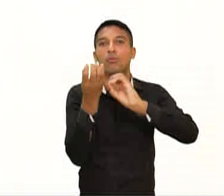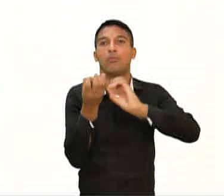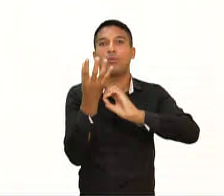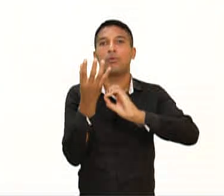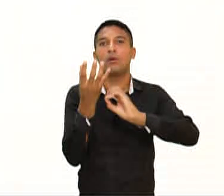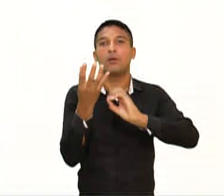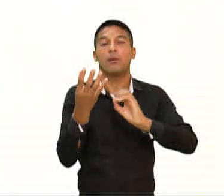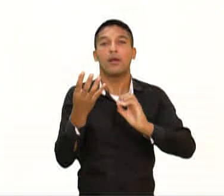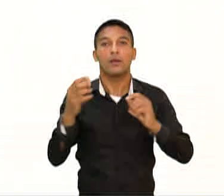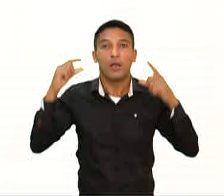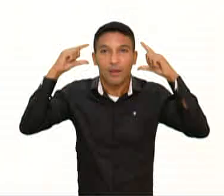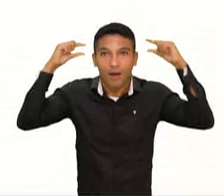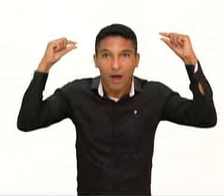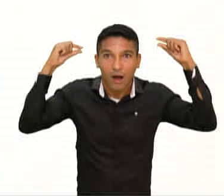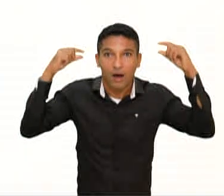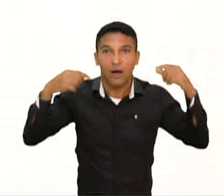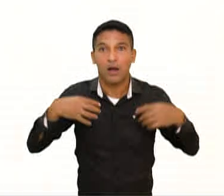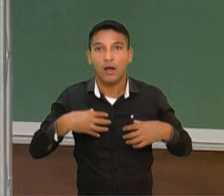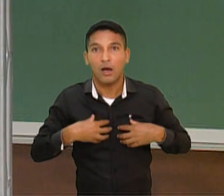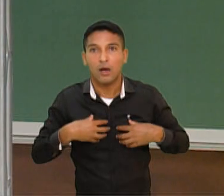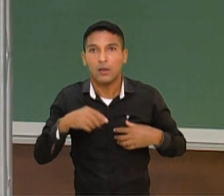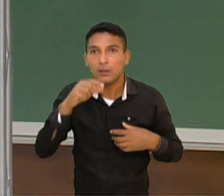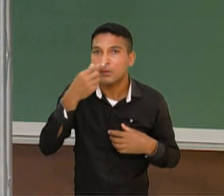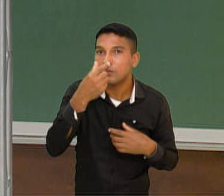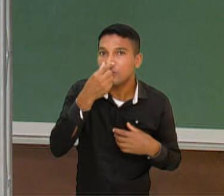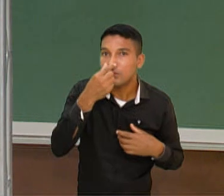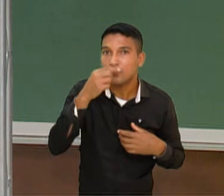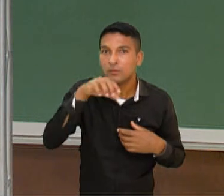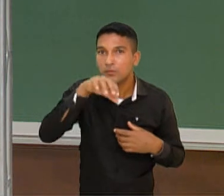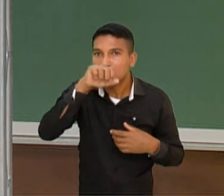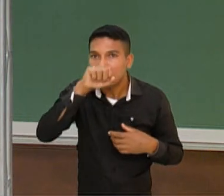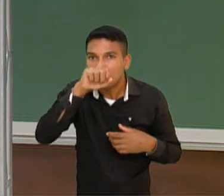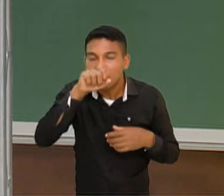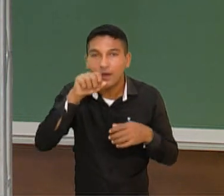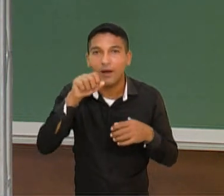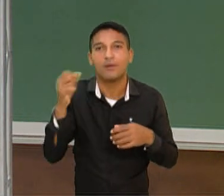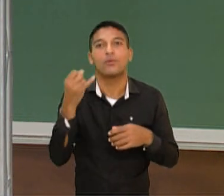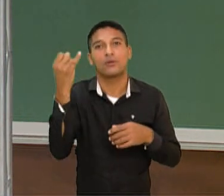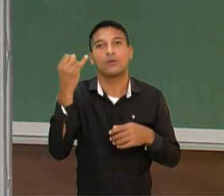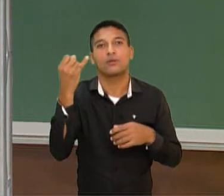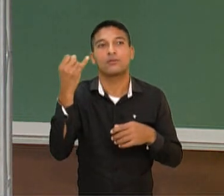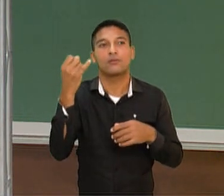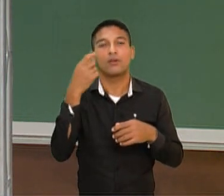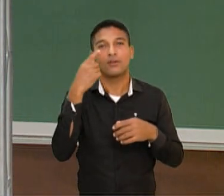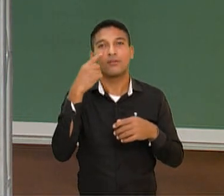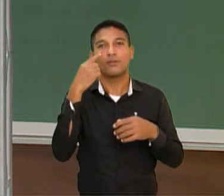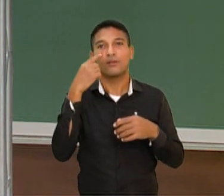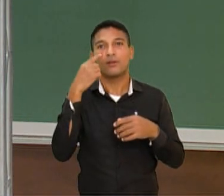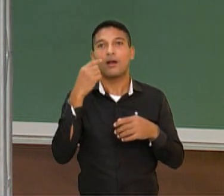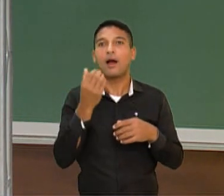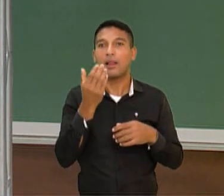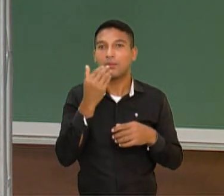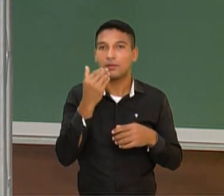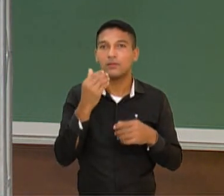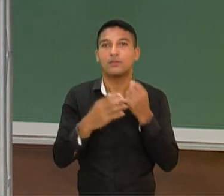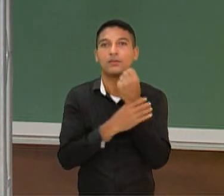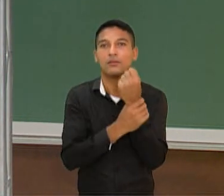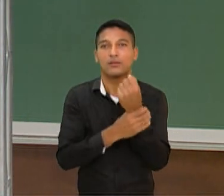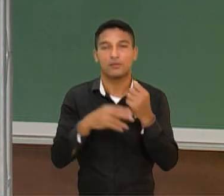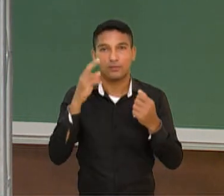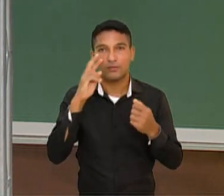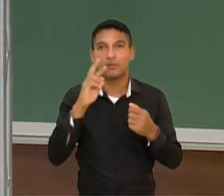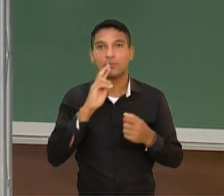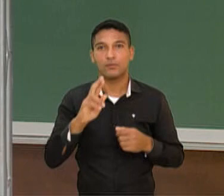no nosso quiz, acertou. Então, a gente pode continuar agora falando um pouquinho sobre o nosso sistema sensorial. Qual